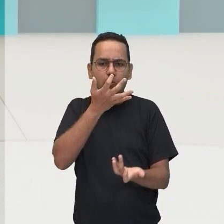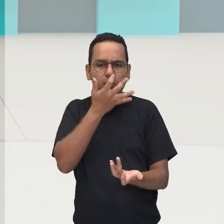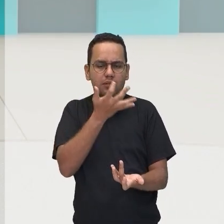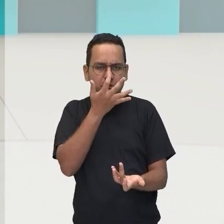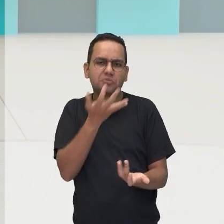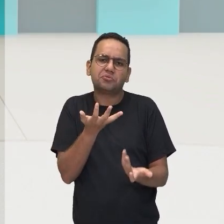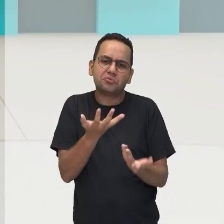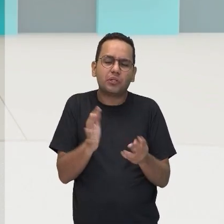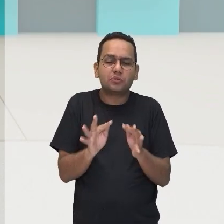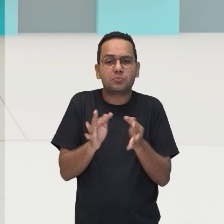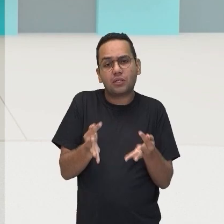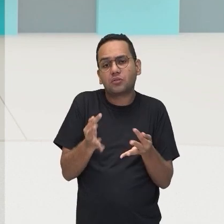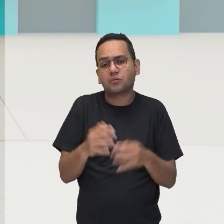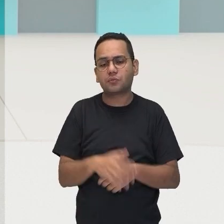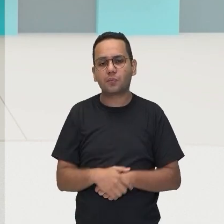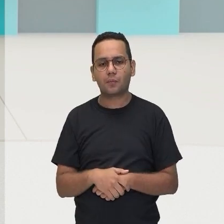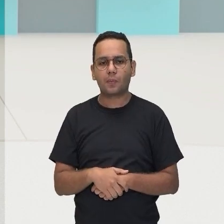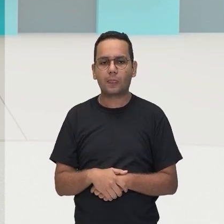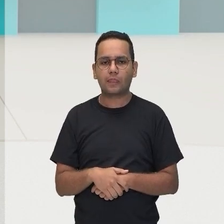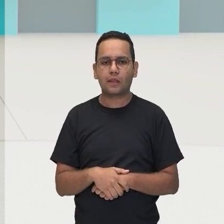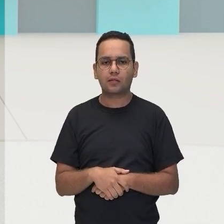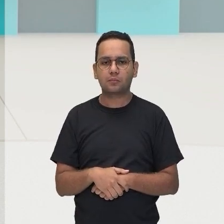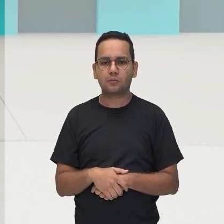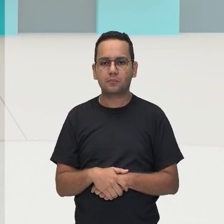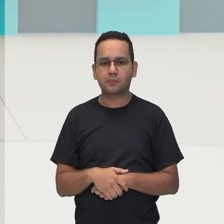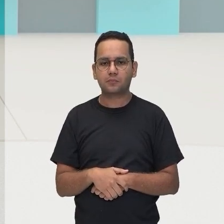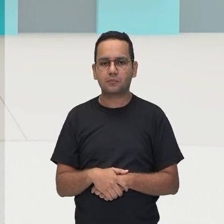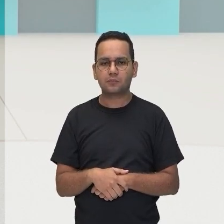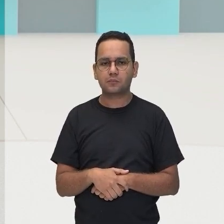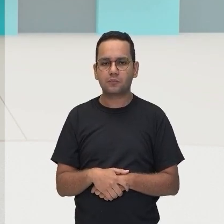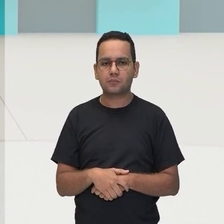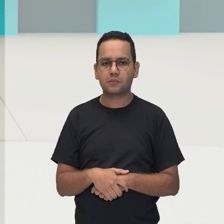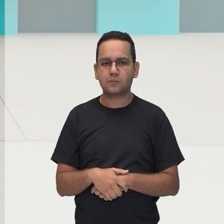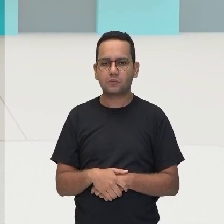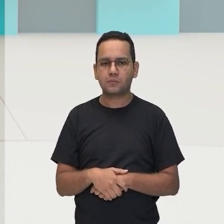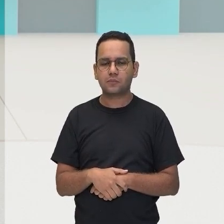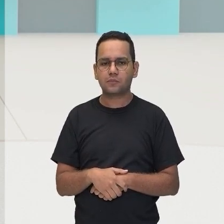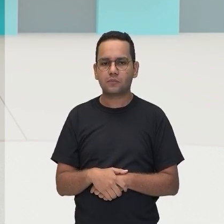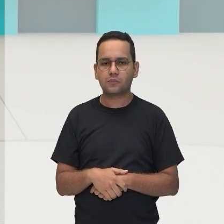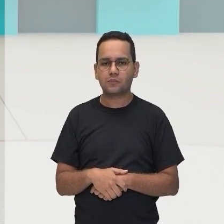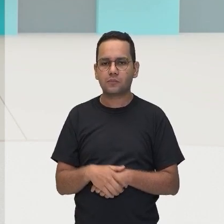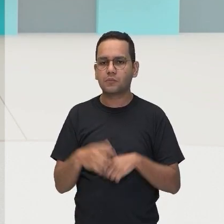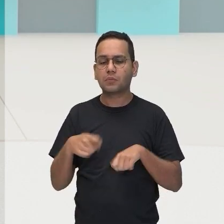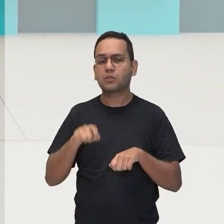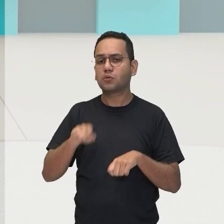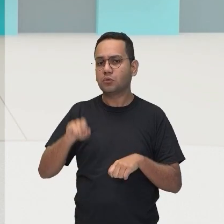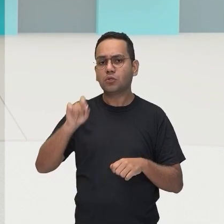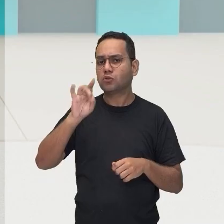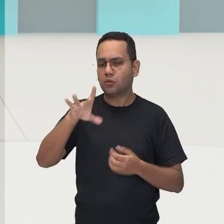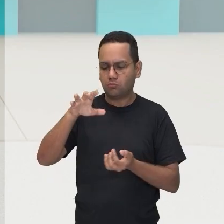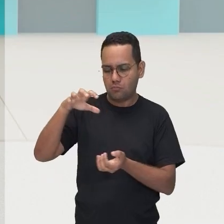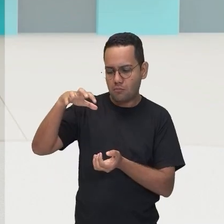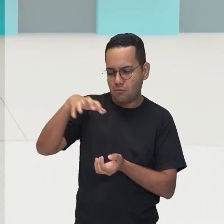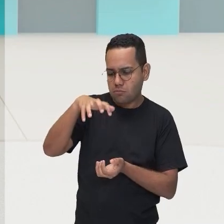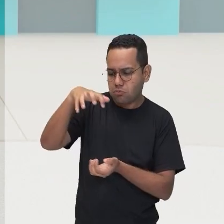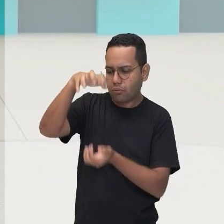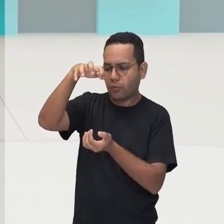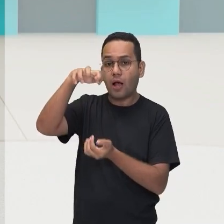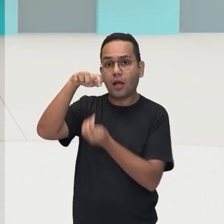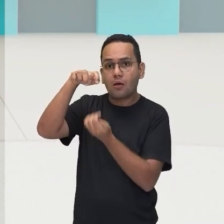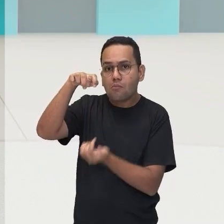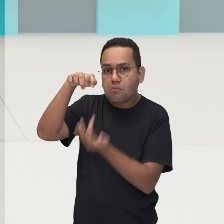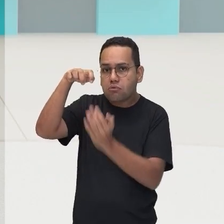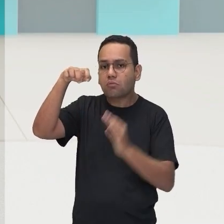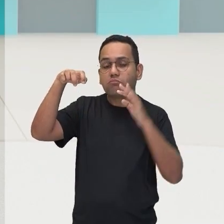vai precisar do auxílio, né, por meio desse balão aí de ar quente, né, guiado por